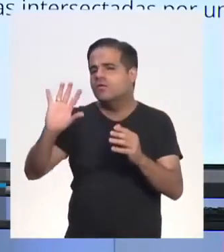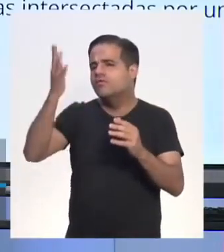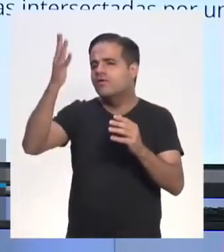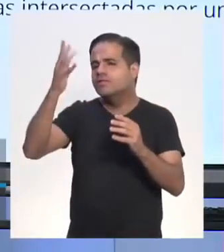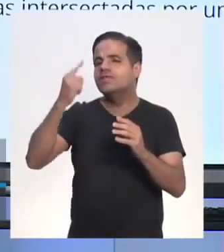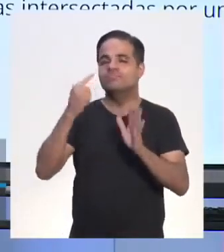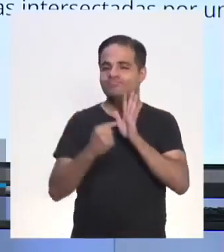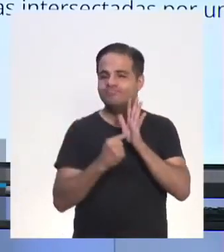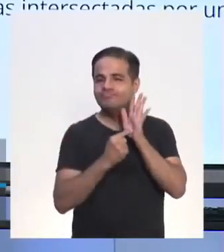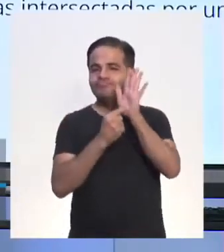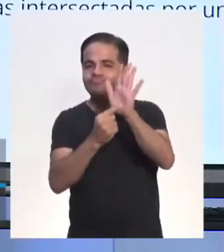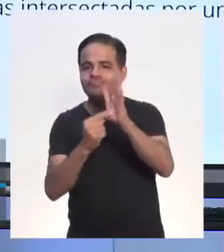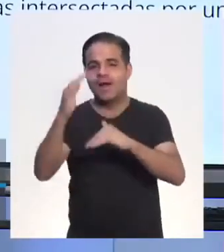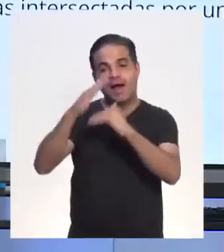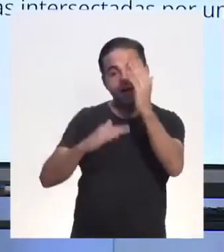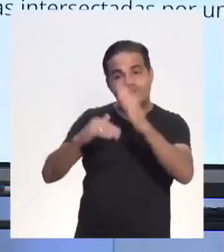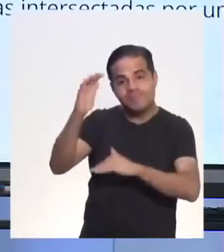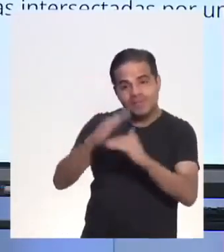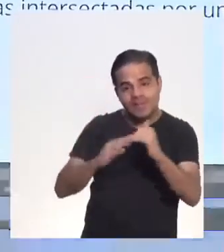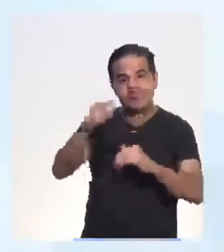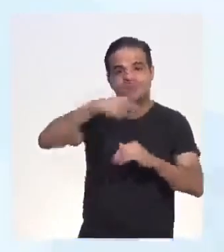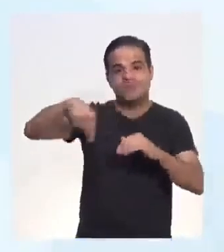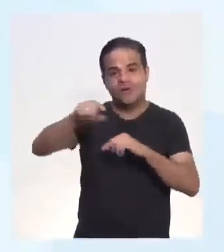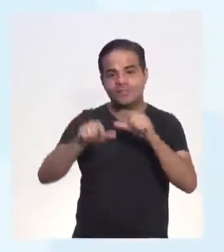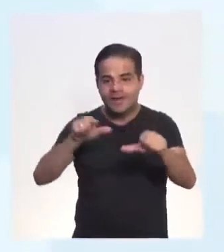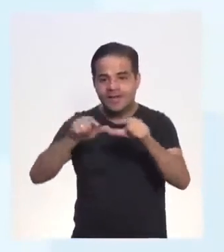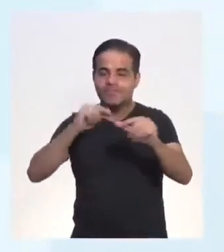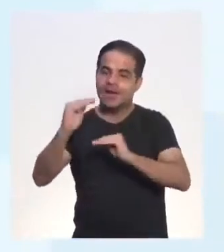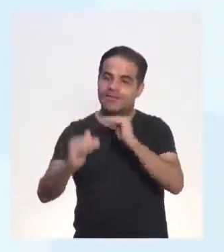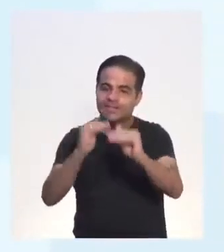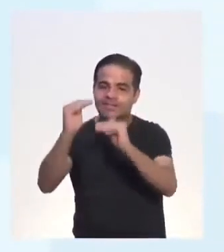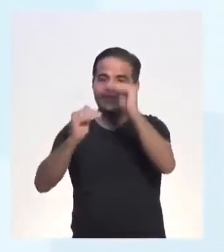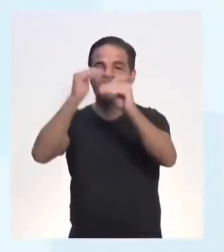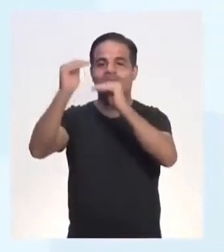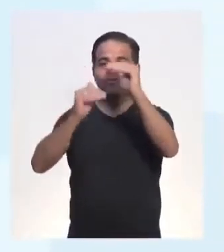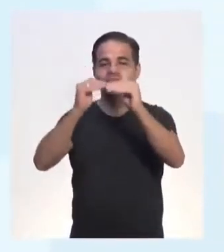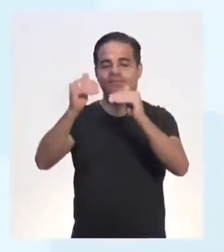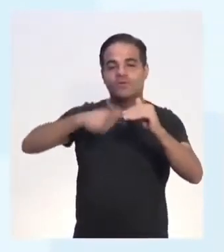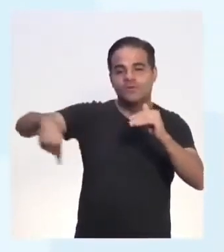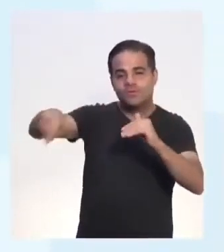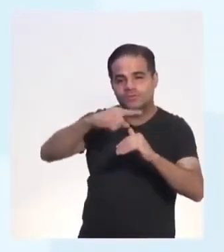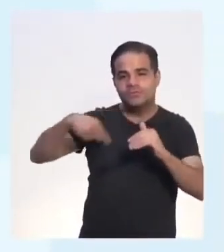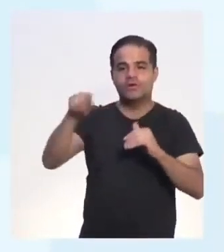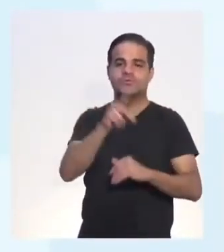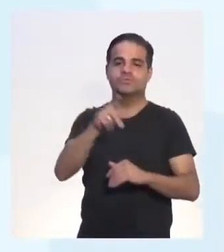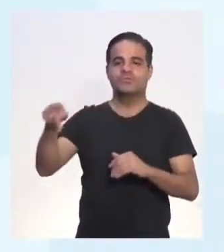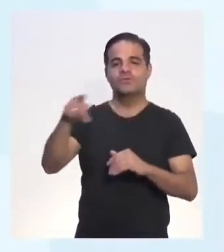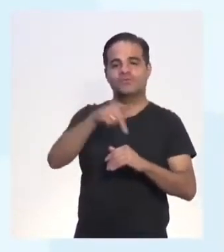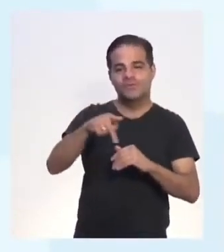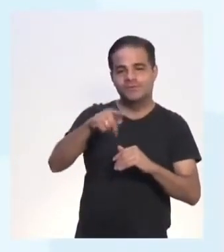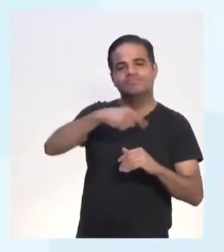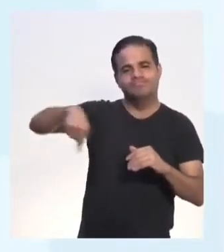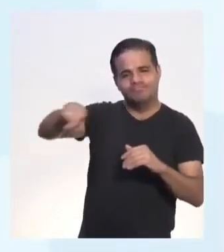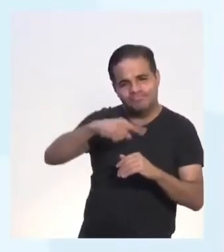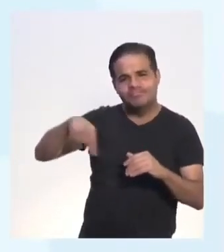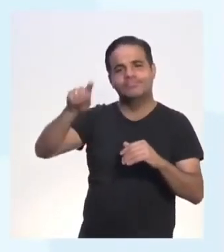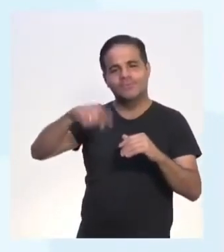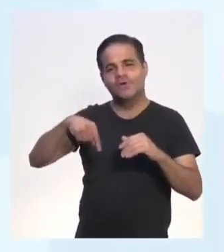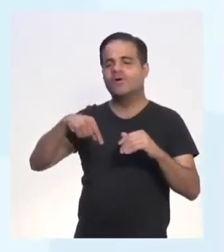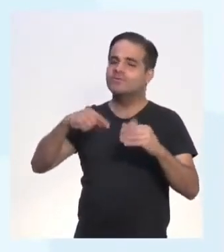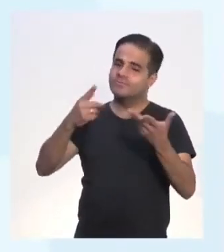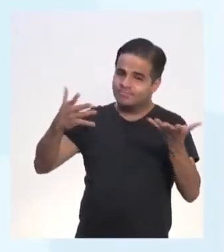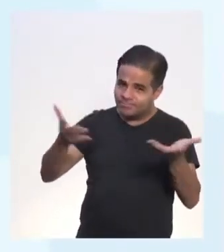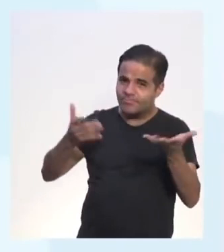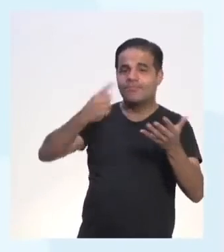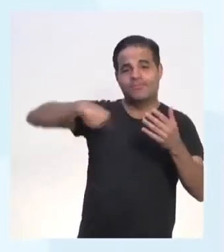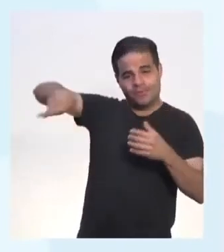Vai aparecer a habilidade que a gente vai trabalhar, vai desenvolver hoje, né, com os nossos professores, não é? Falo nossos, mas